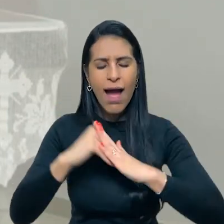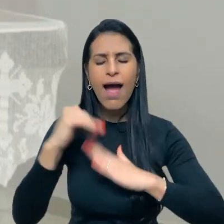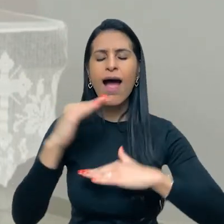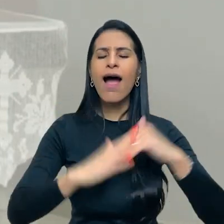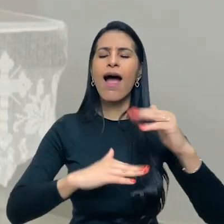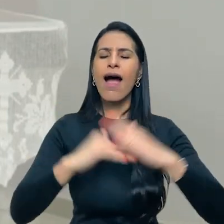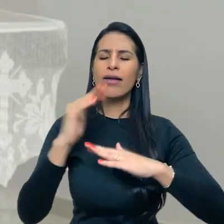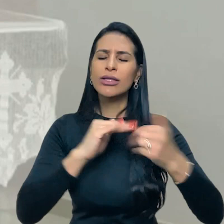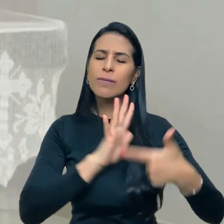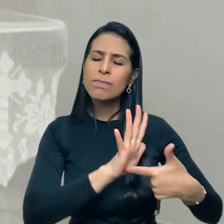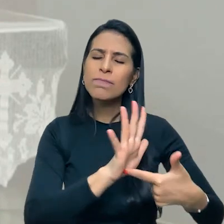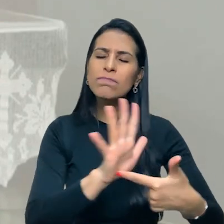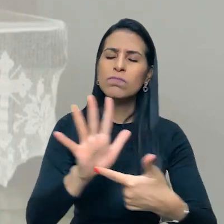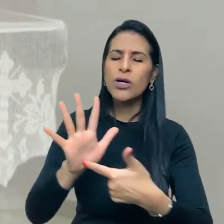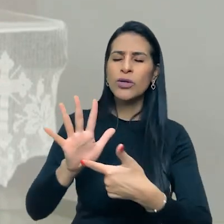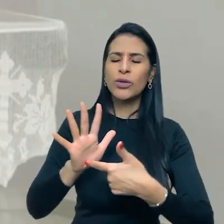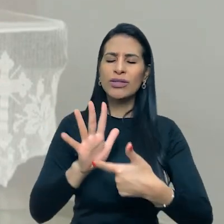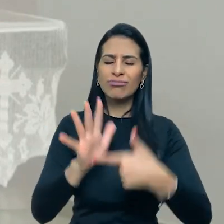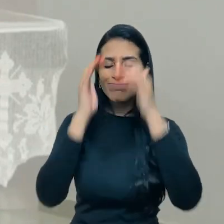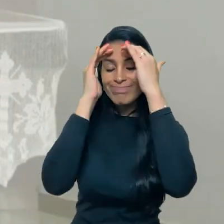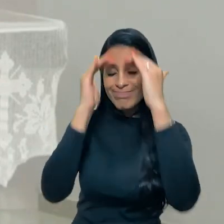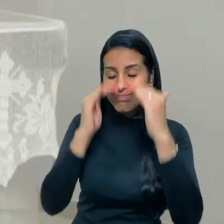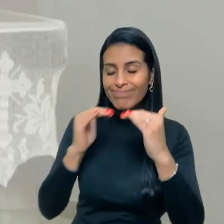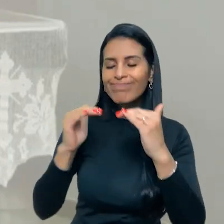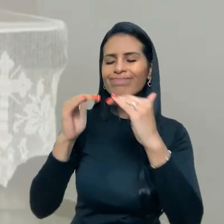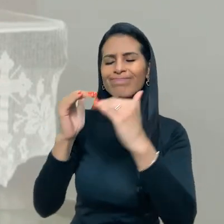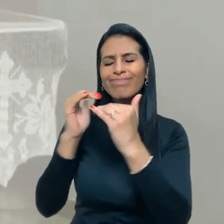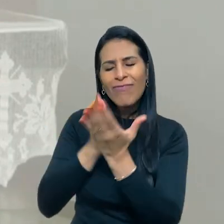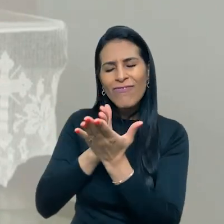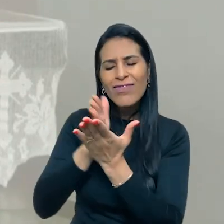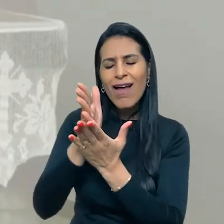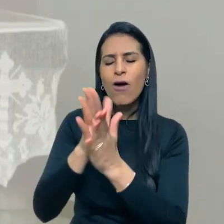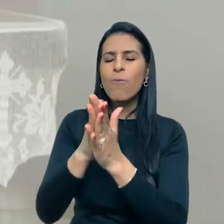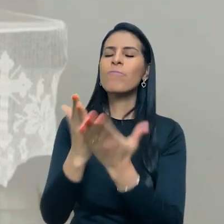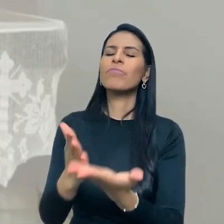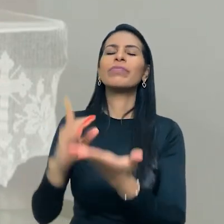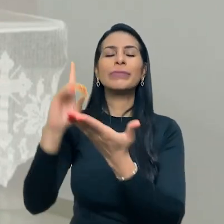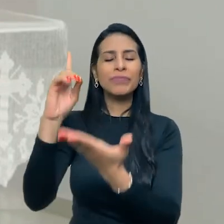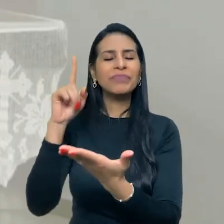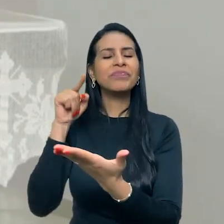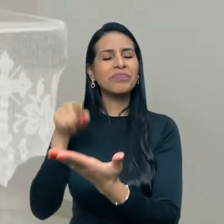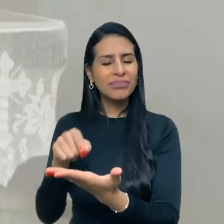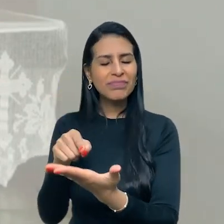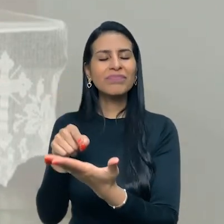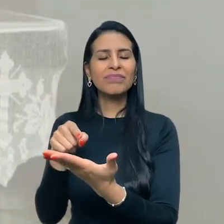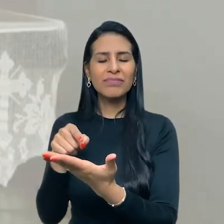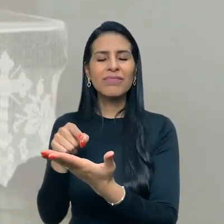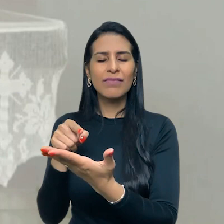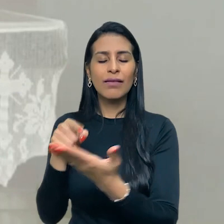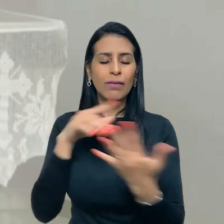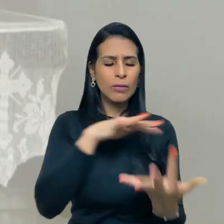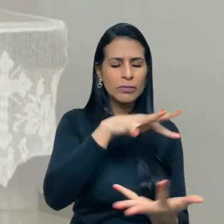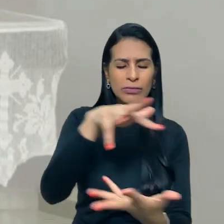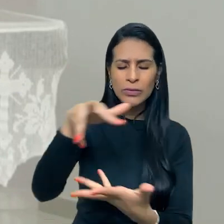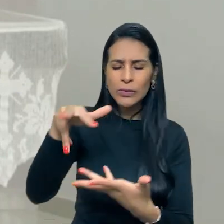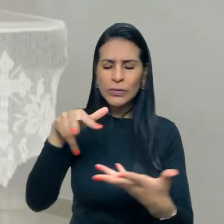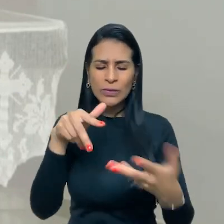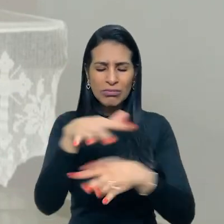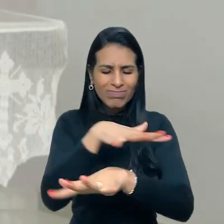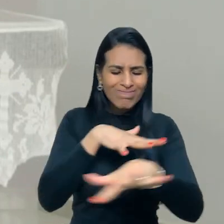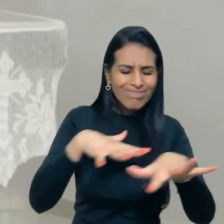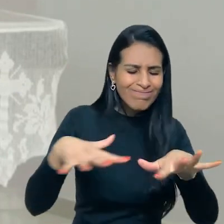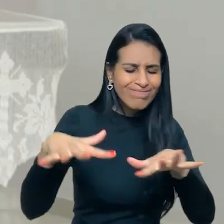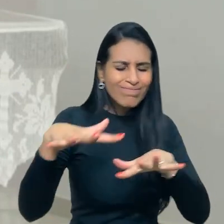obediência e da fidelidade à Tua Palavra. Em meio a este mundo corrompido